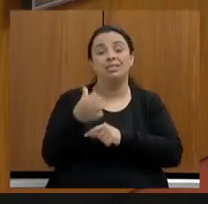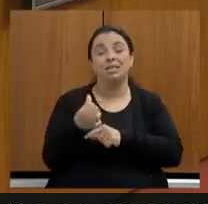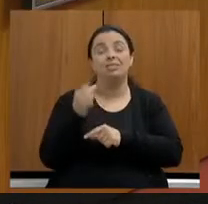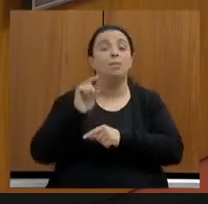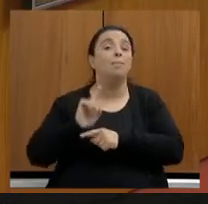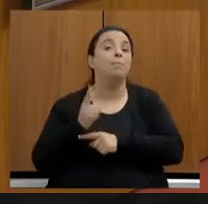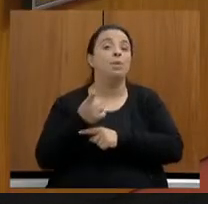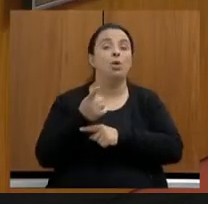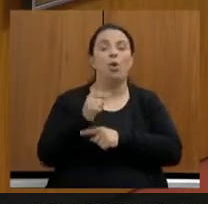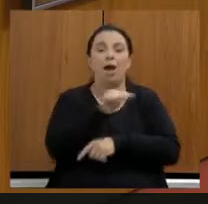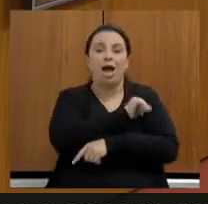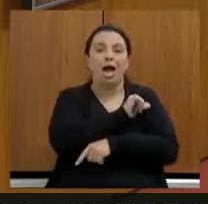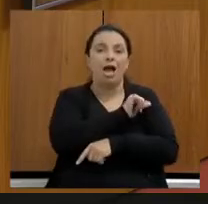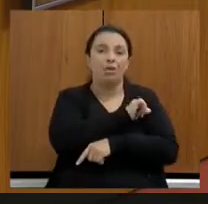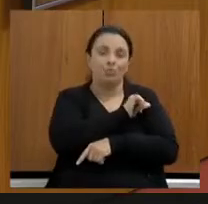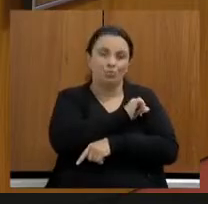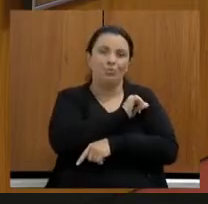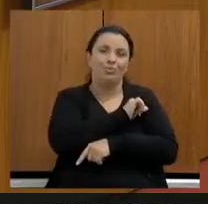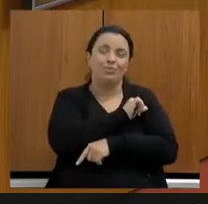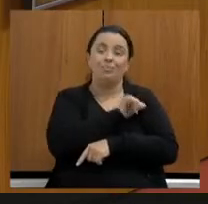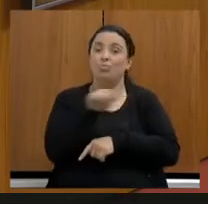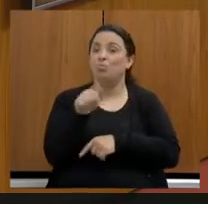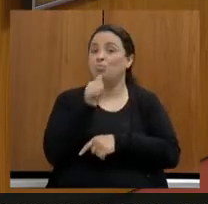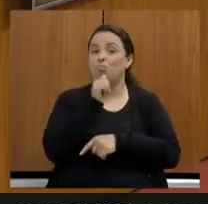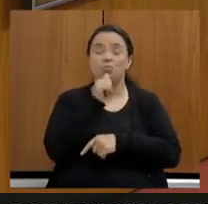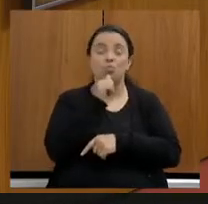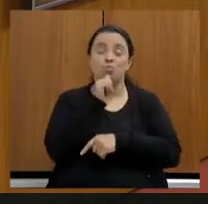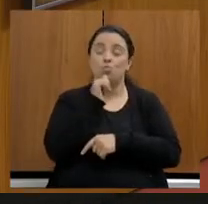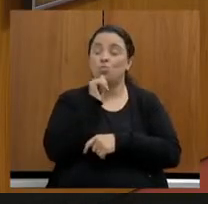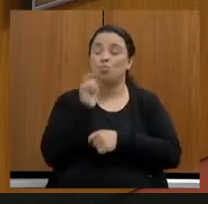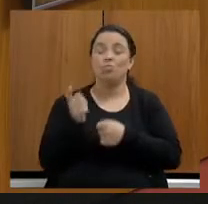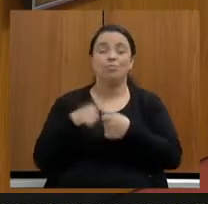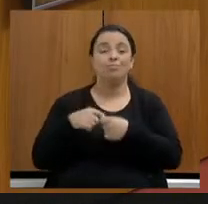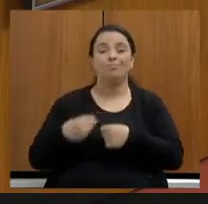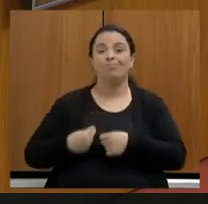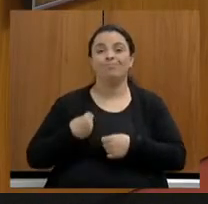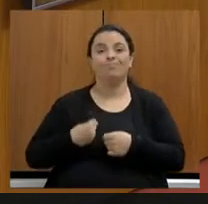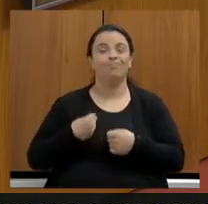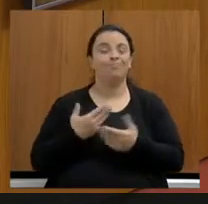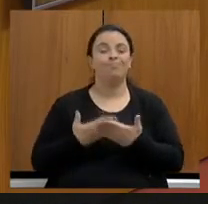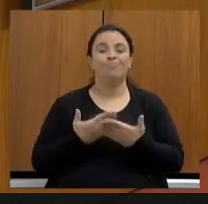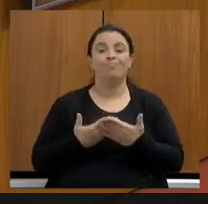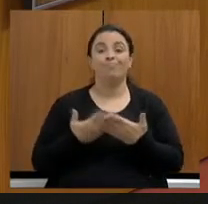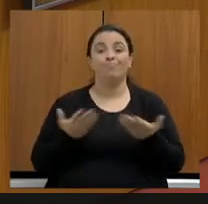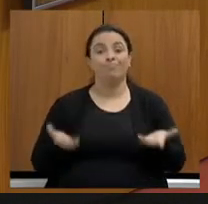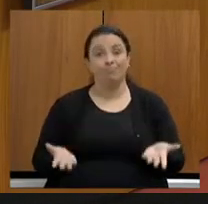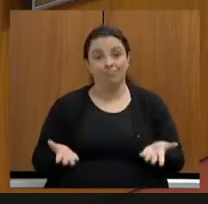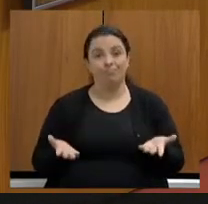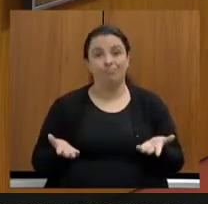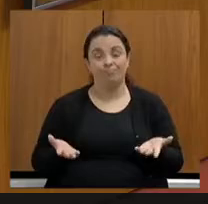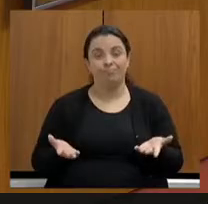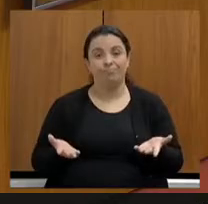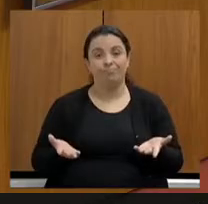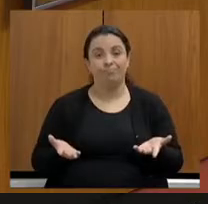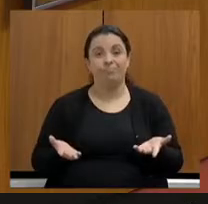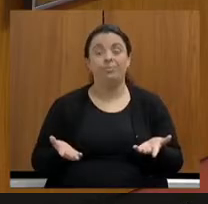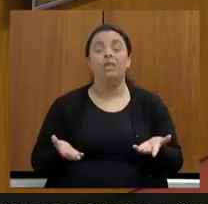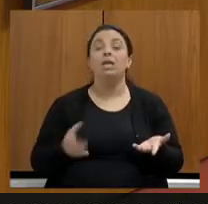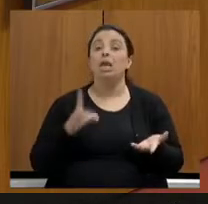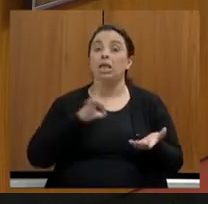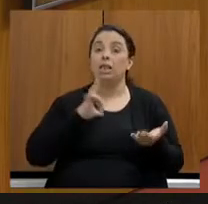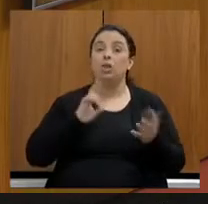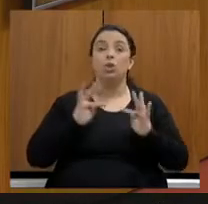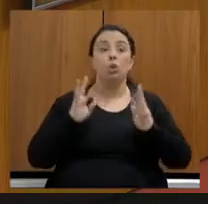que estão em 97 municípios que ainda não retomaram as atividades a despeito de todo esse reconhecimento é que eu